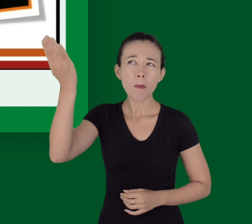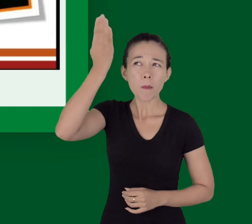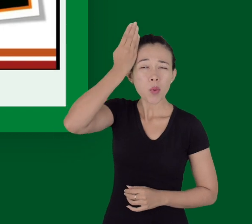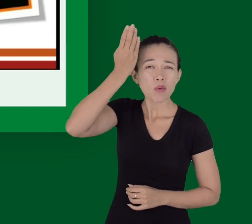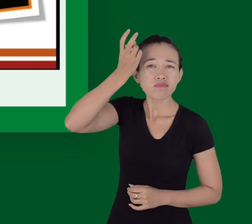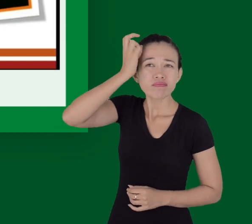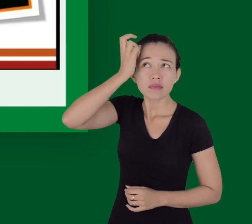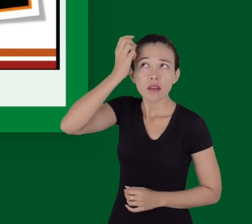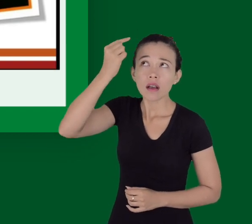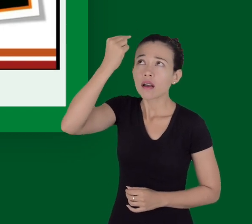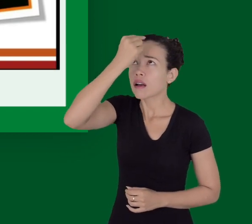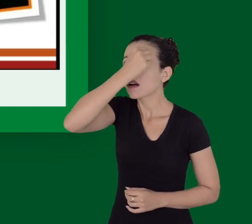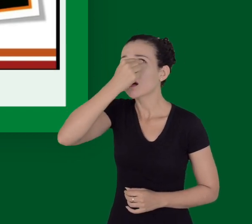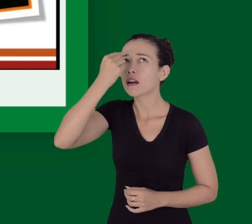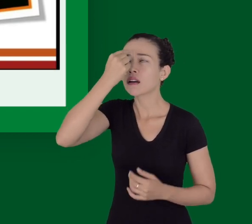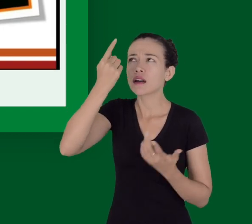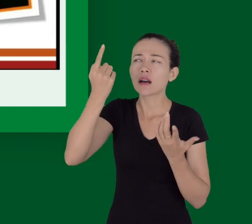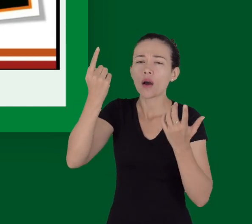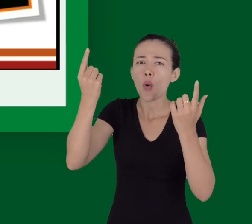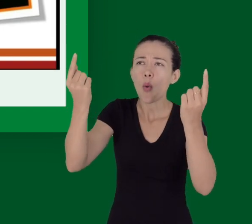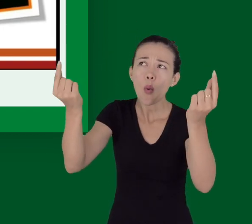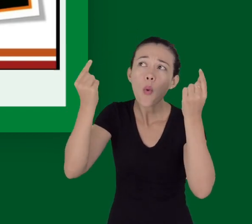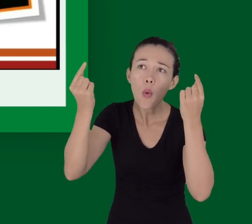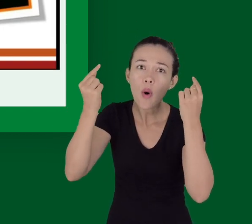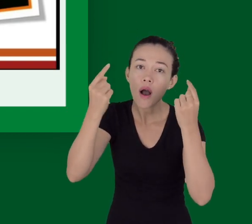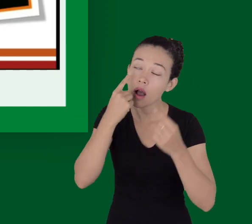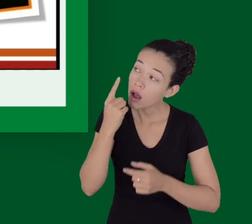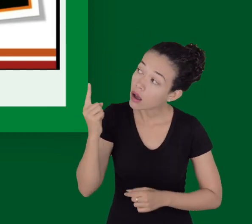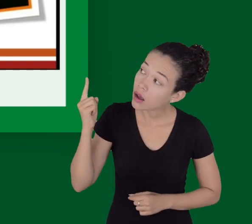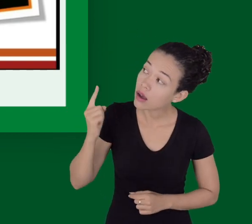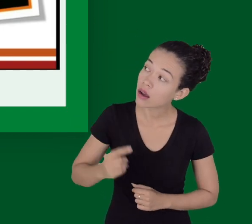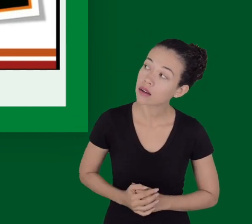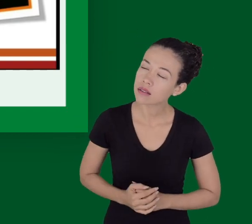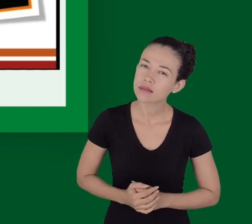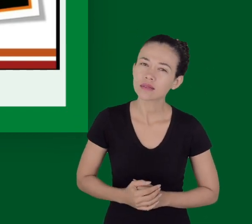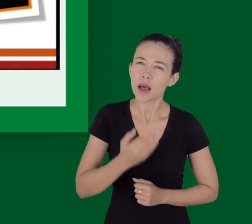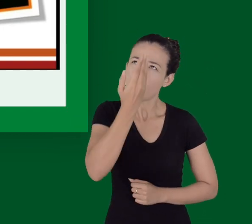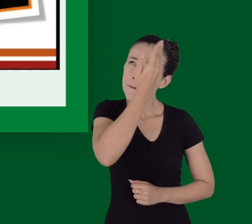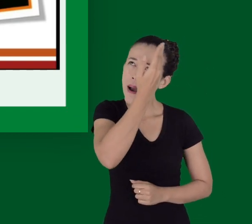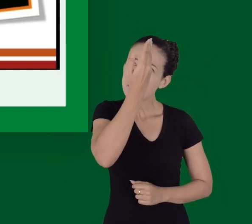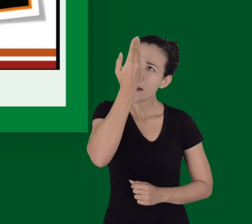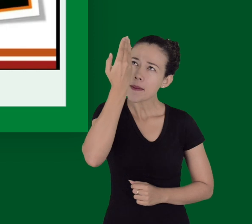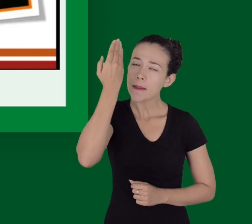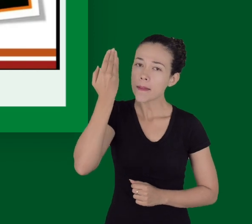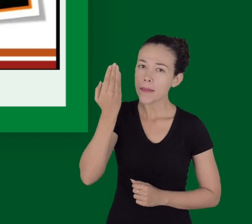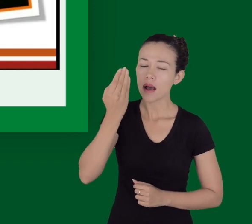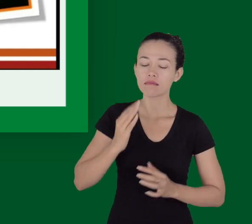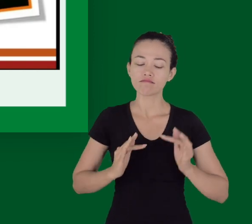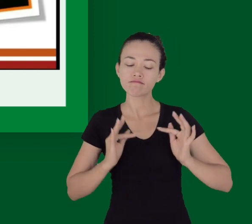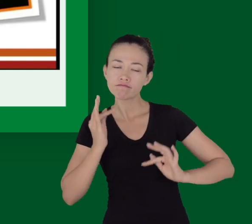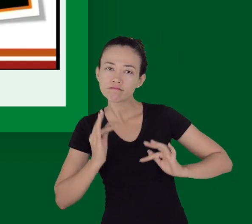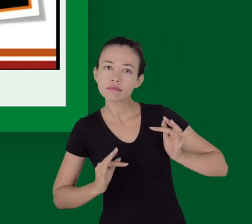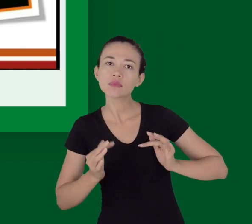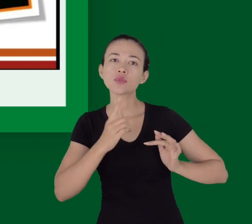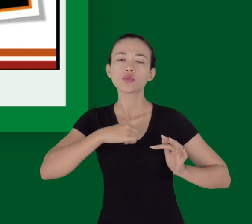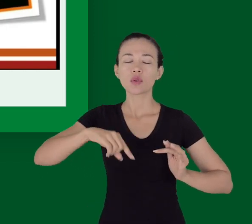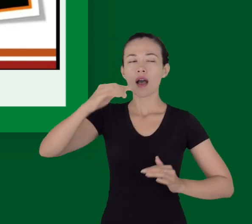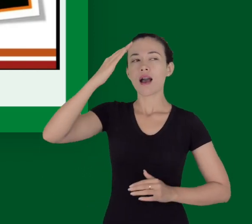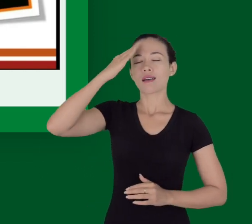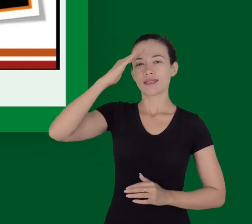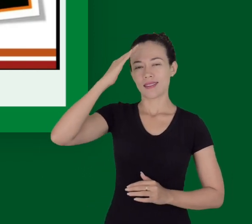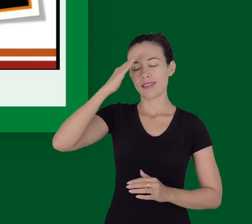que se dá o TCE, a gente vai precisar revisar um pouquinho a parte da anatomia, fisiopatologia, vamos compreender um